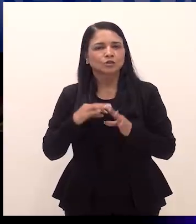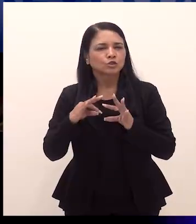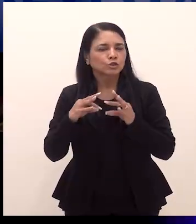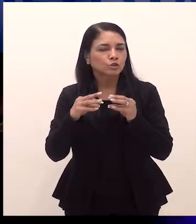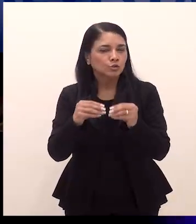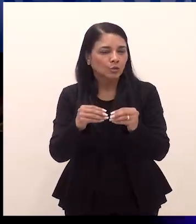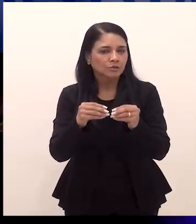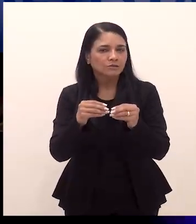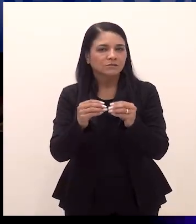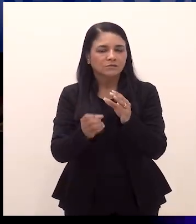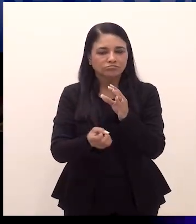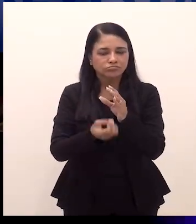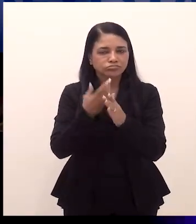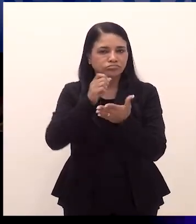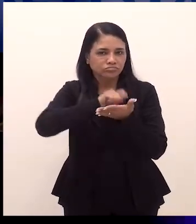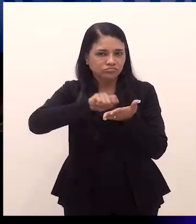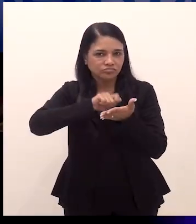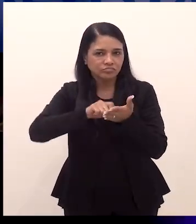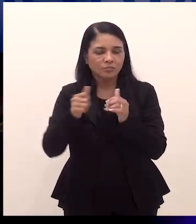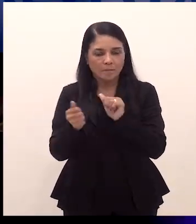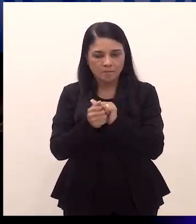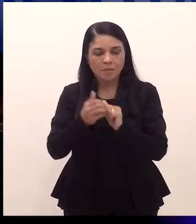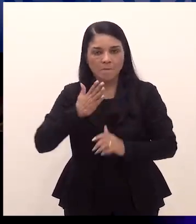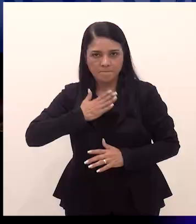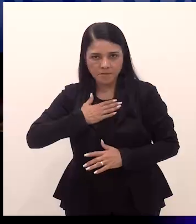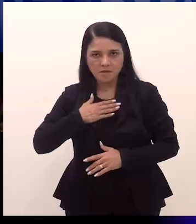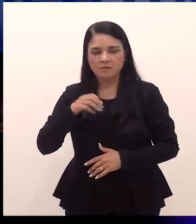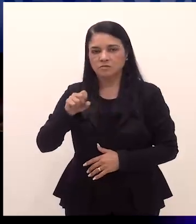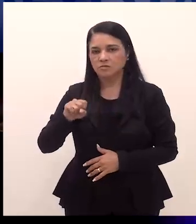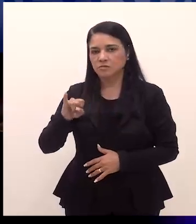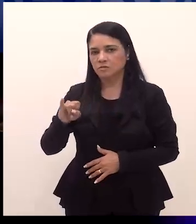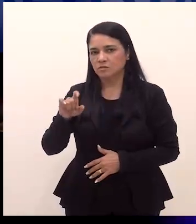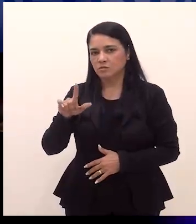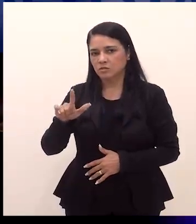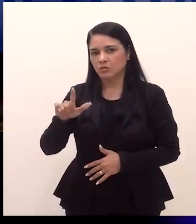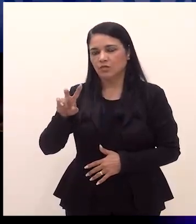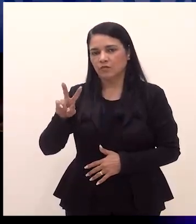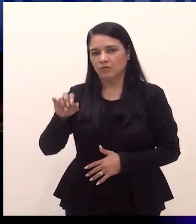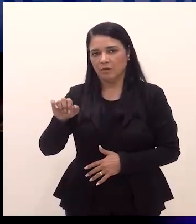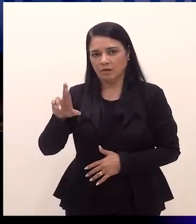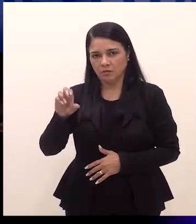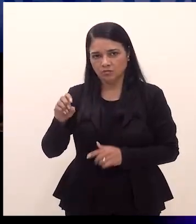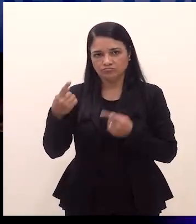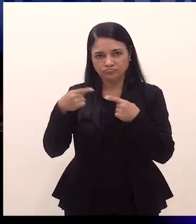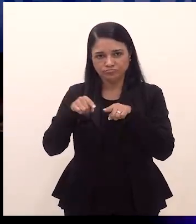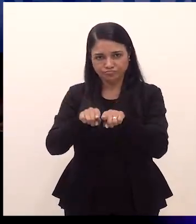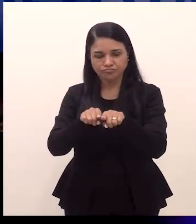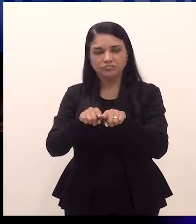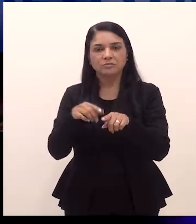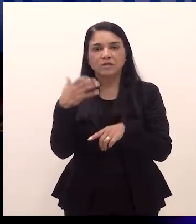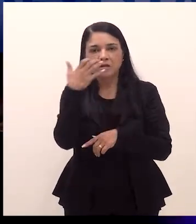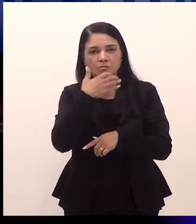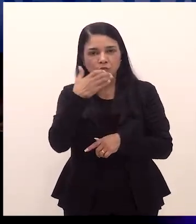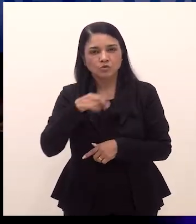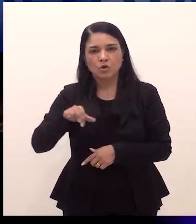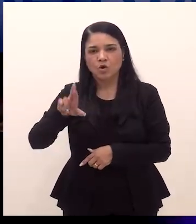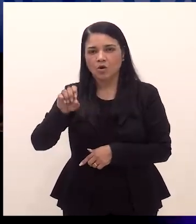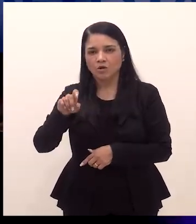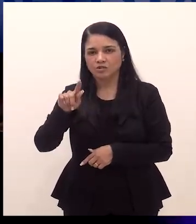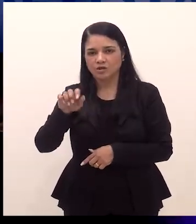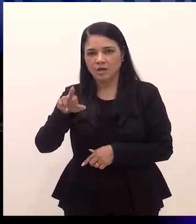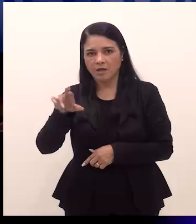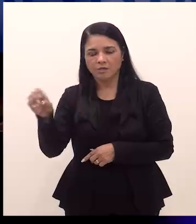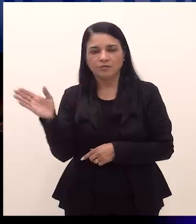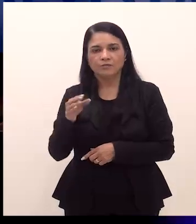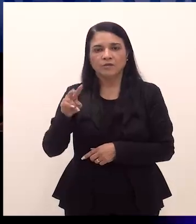faz... todas as composições são minhas e do Silvério Pontes. E a gente vai ter músicos maravilhosos, que